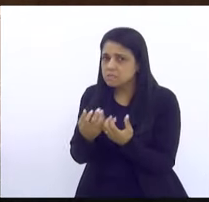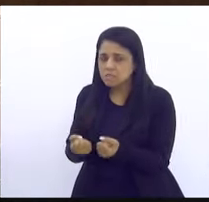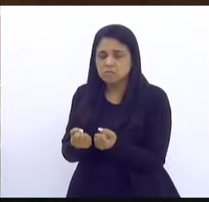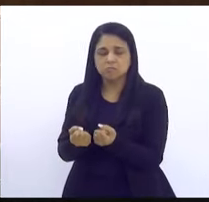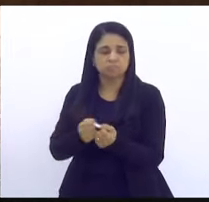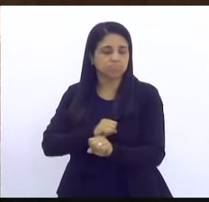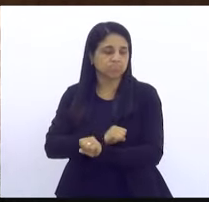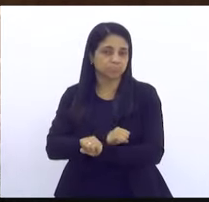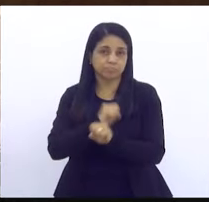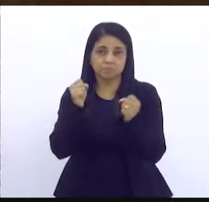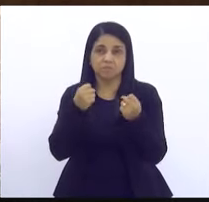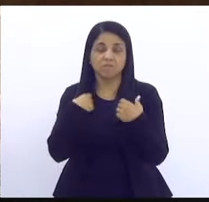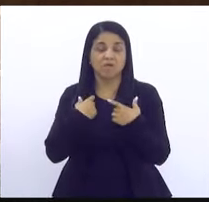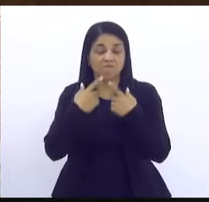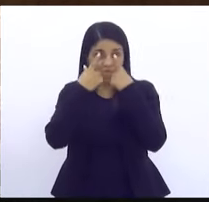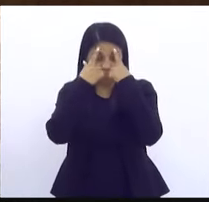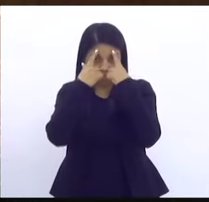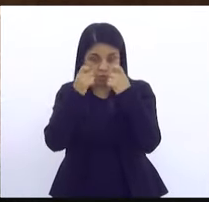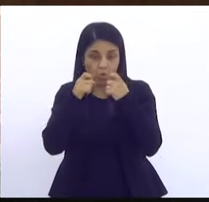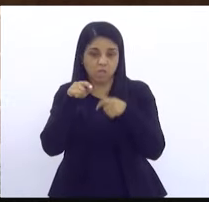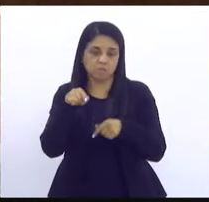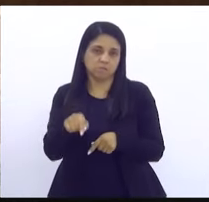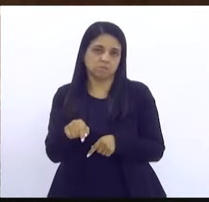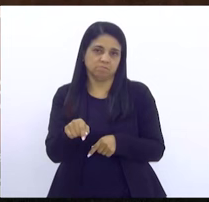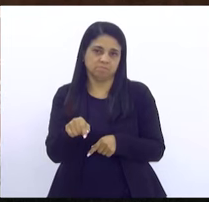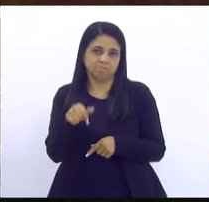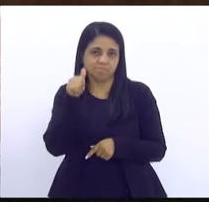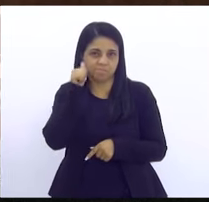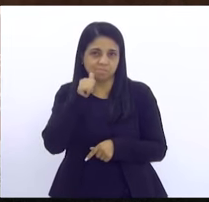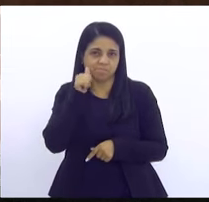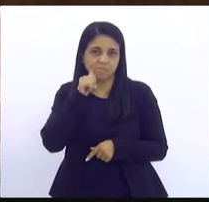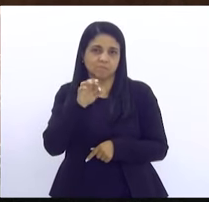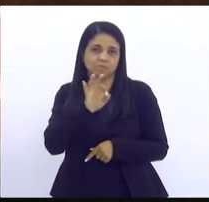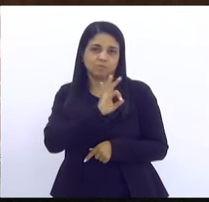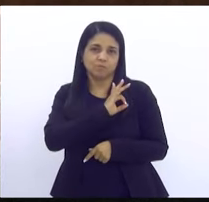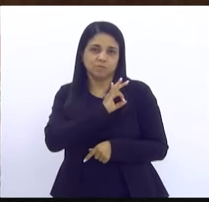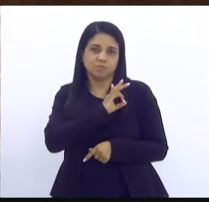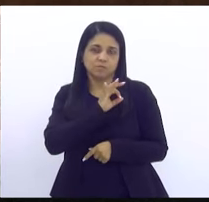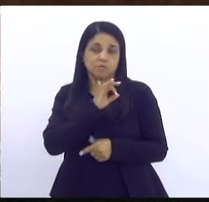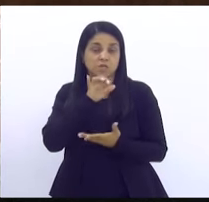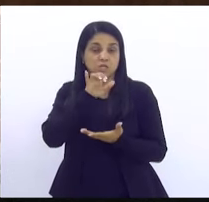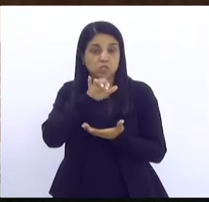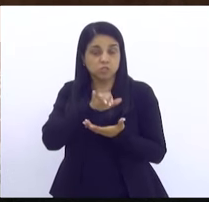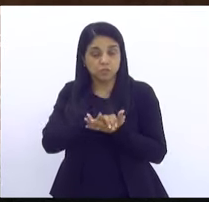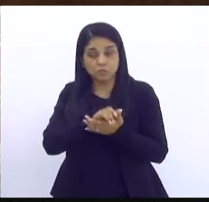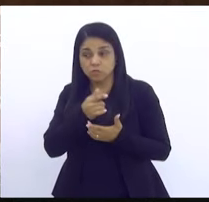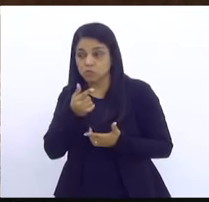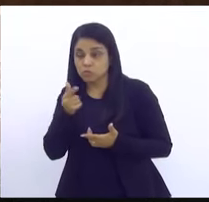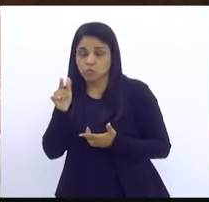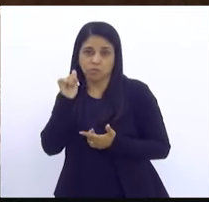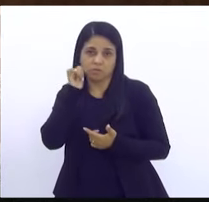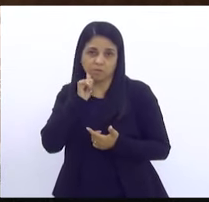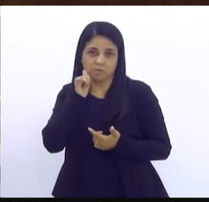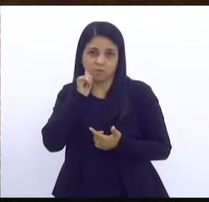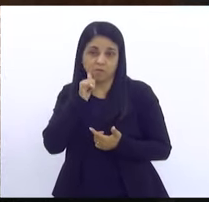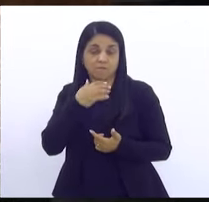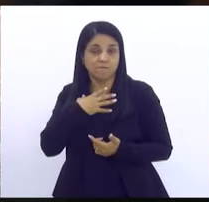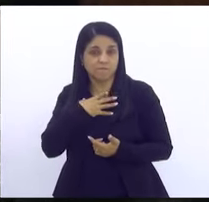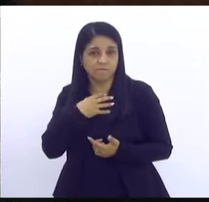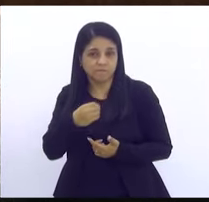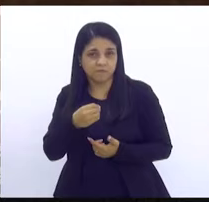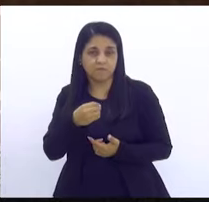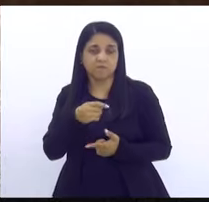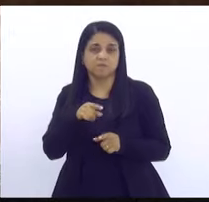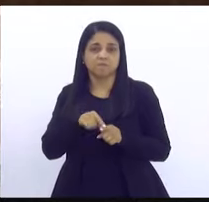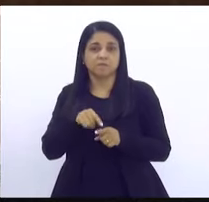ato de violência que sofreu aquela mulher, que era esposa de uma outra mulher, que era filha, que